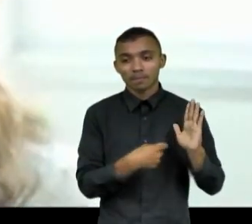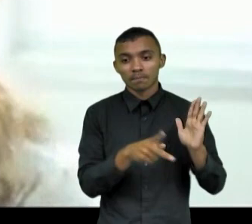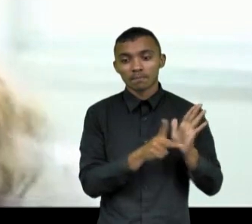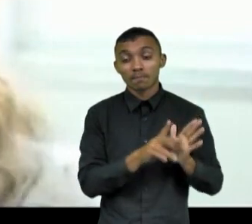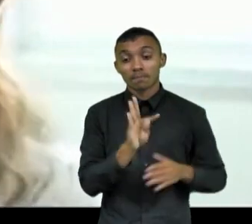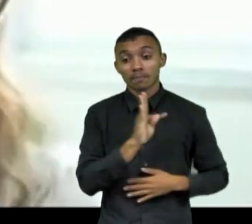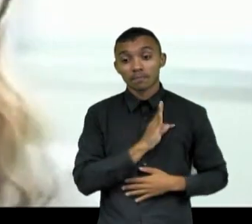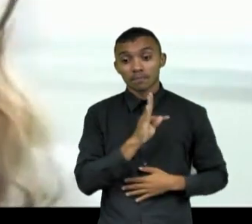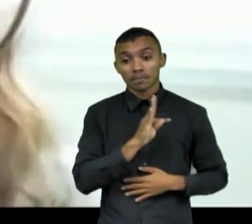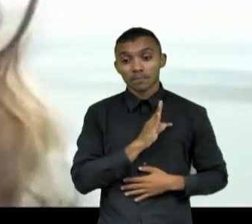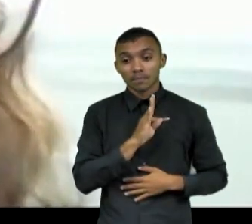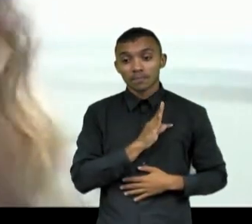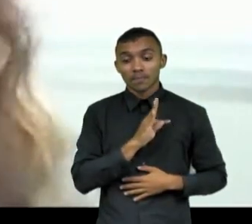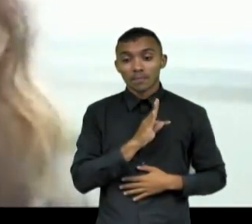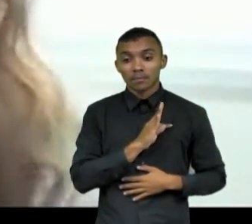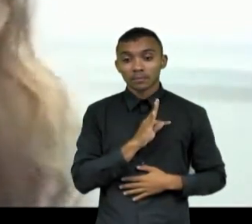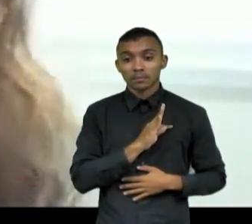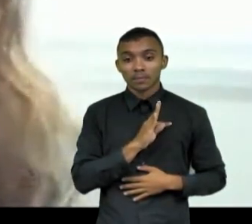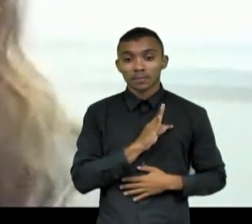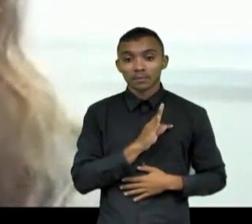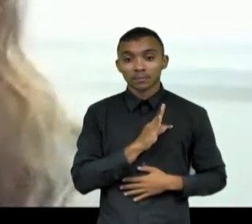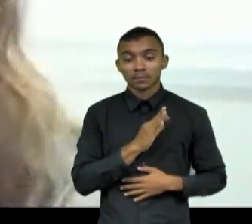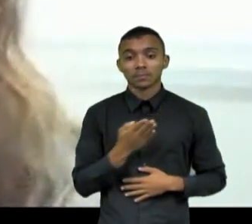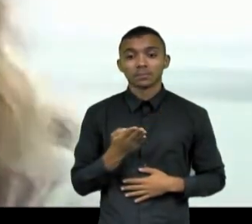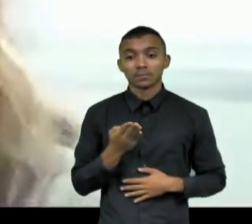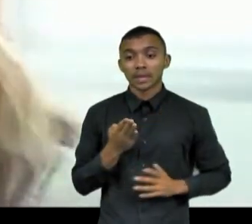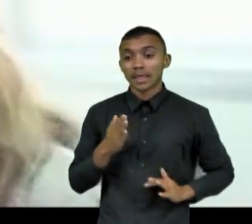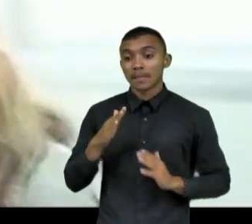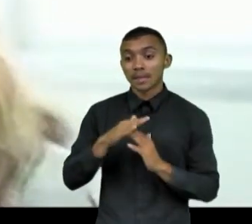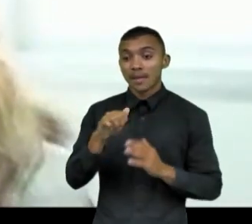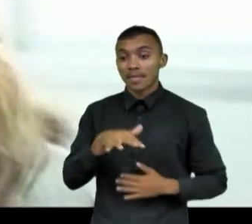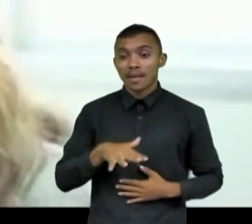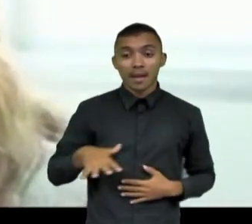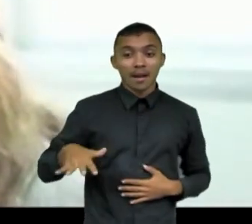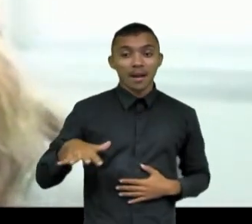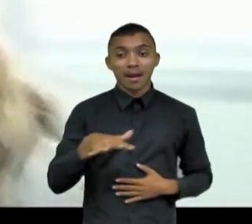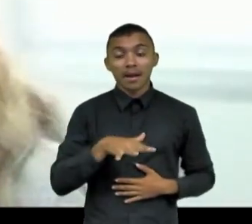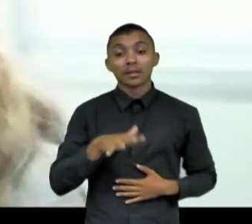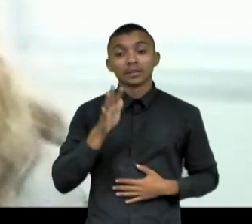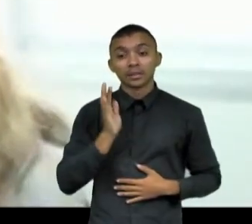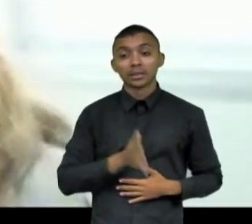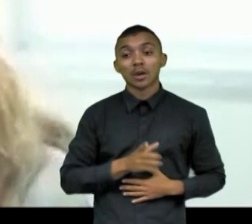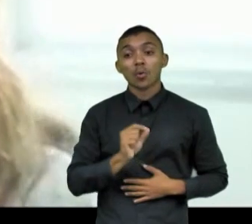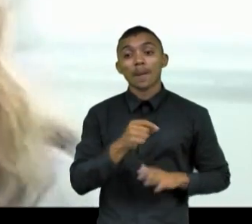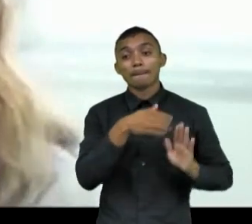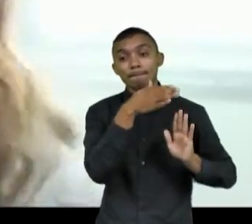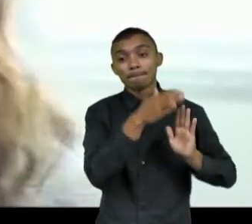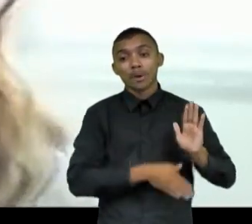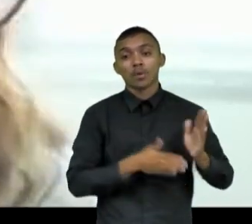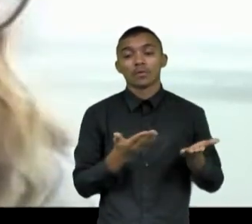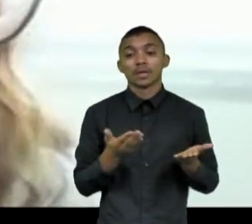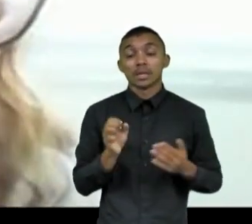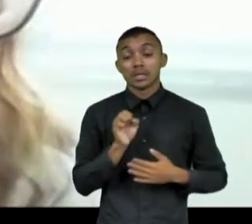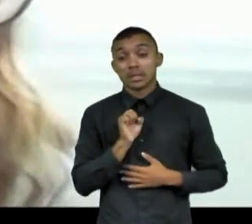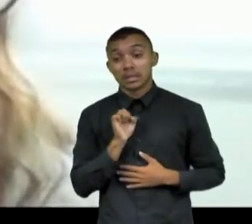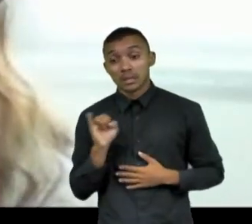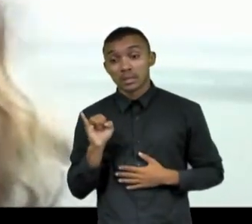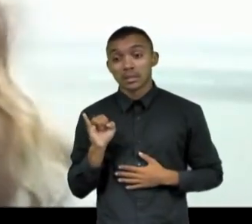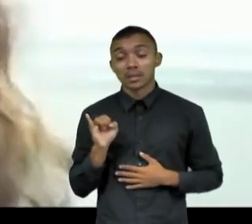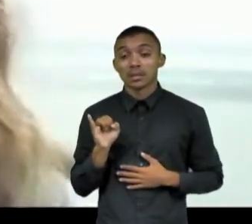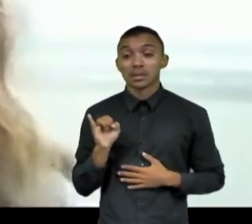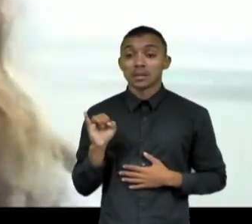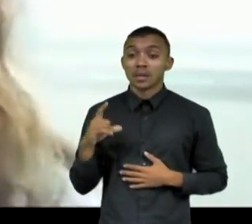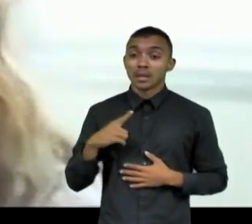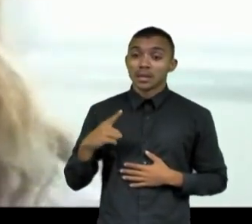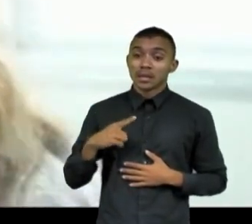técnica, né, a delimitação da área e também a comprovação, né, a depender se a reivindicação vai